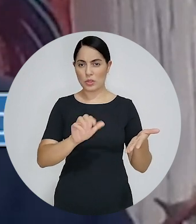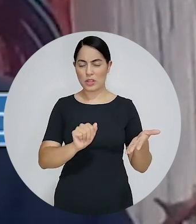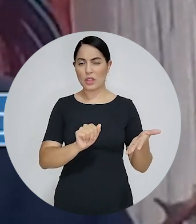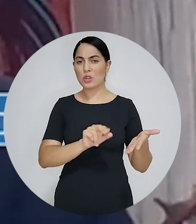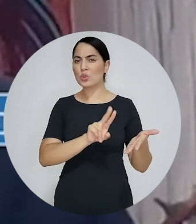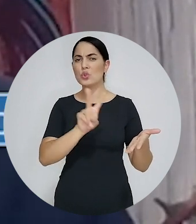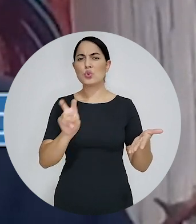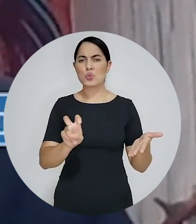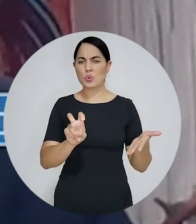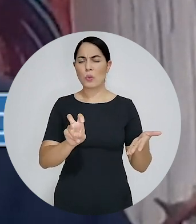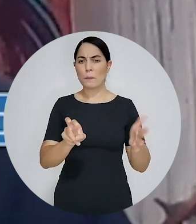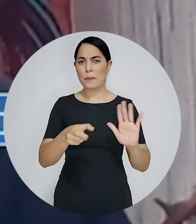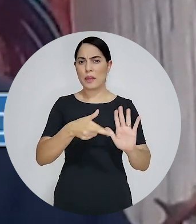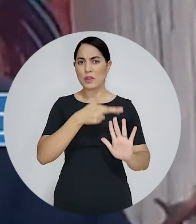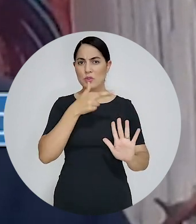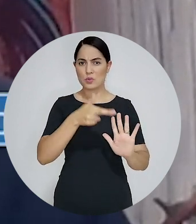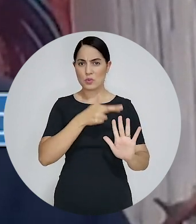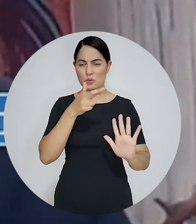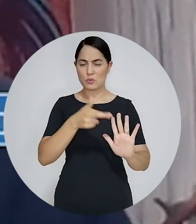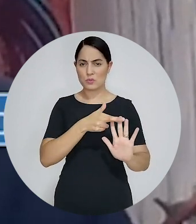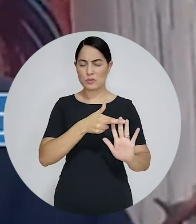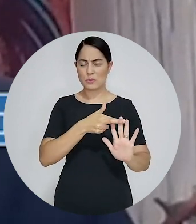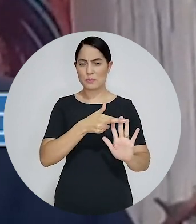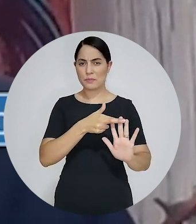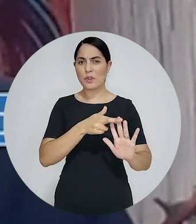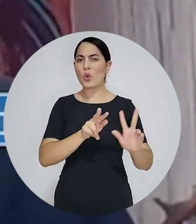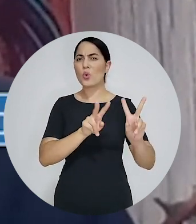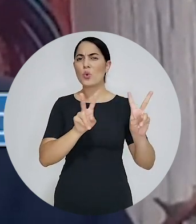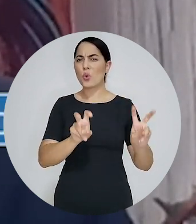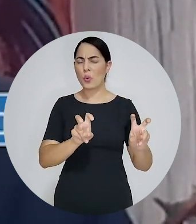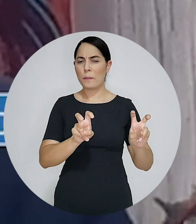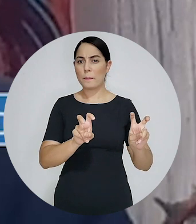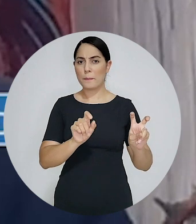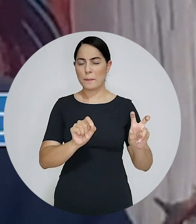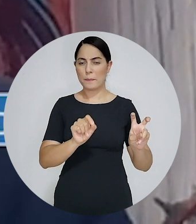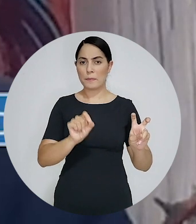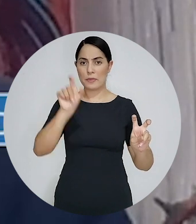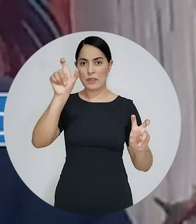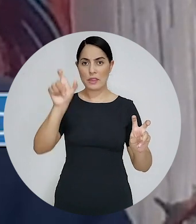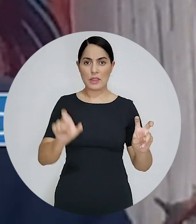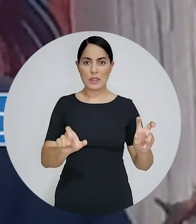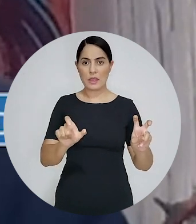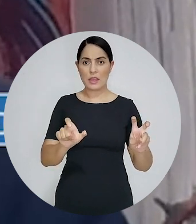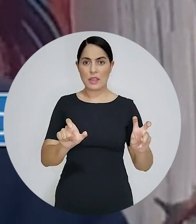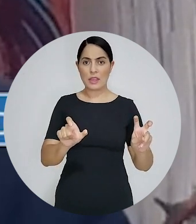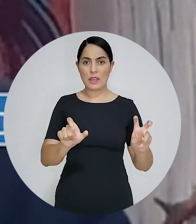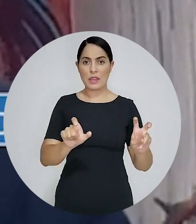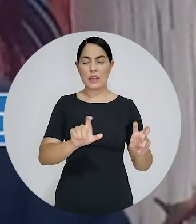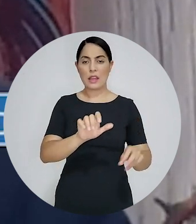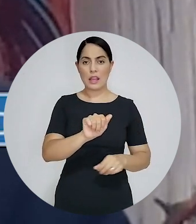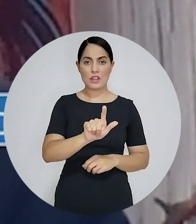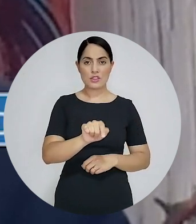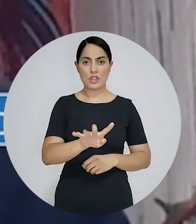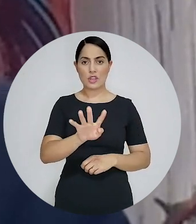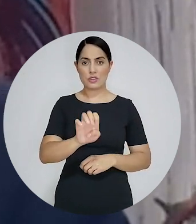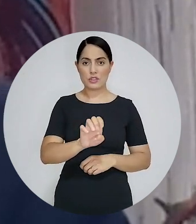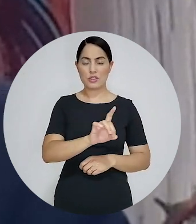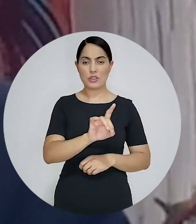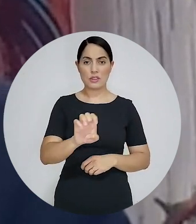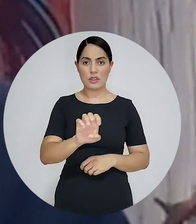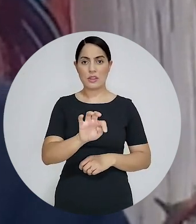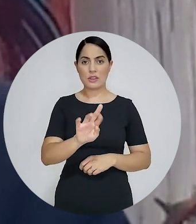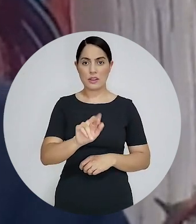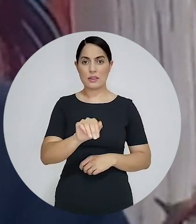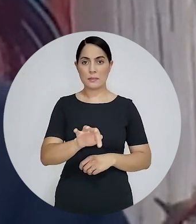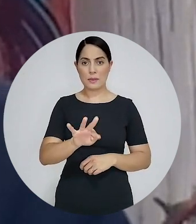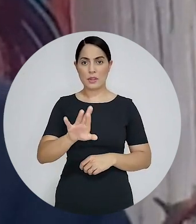trata do tratamento diferenciado para os chamados denominados agentes de tratamento